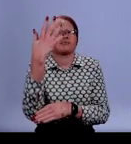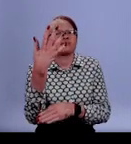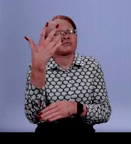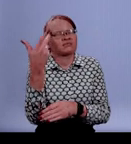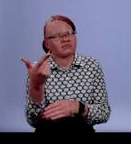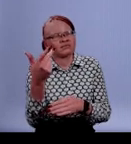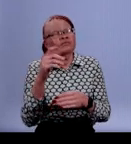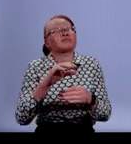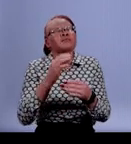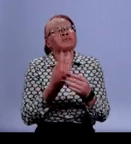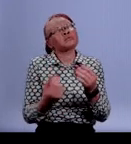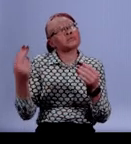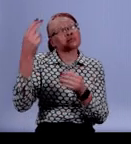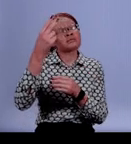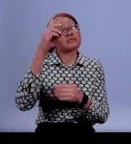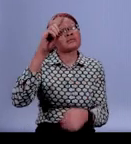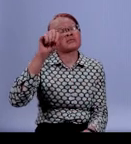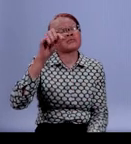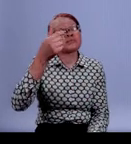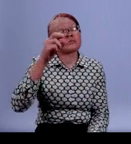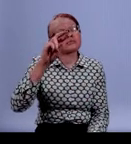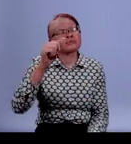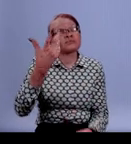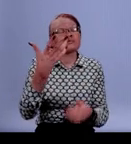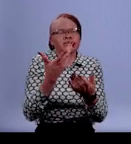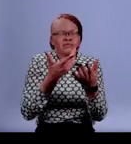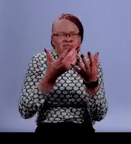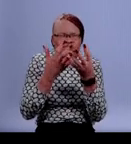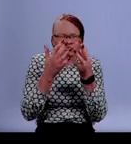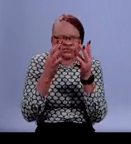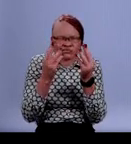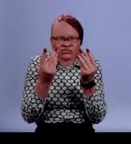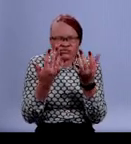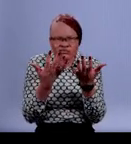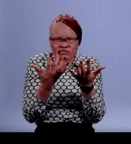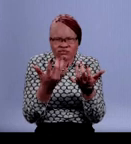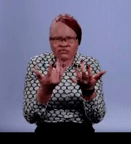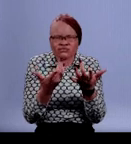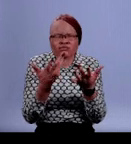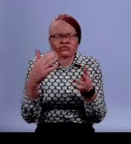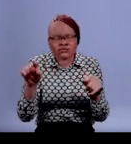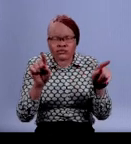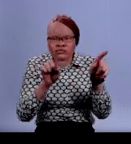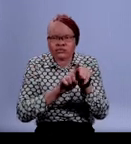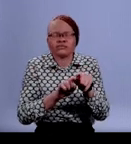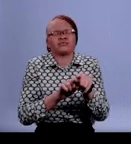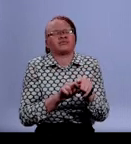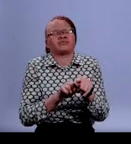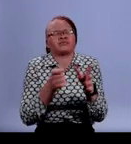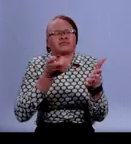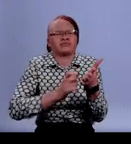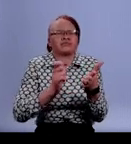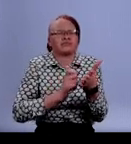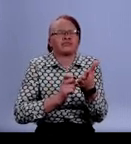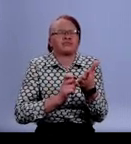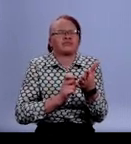elevado a 5 São potências potência é uma forma simplificada de escrever produto de fatores iguais